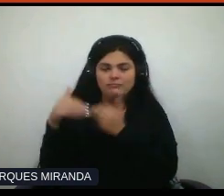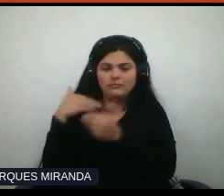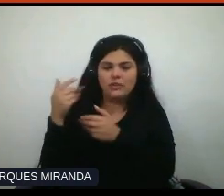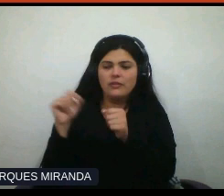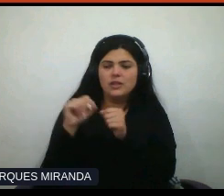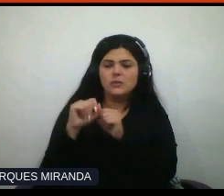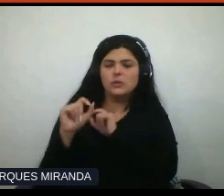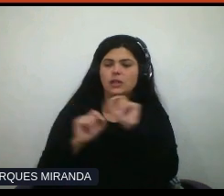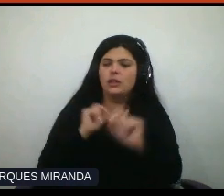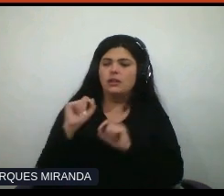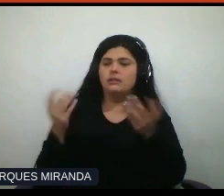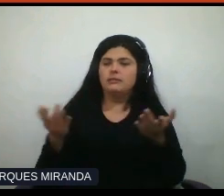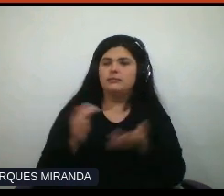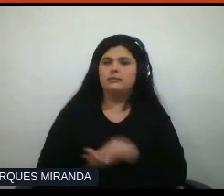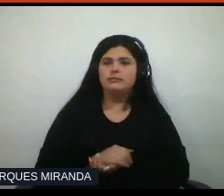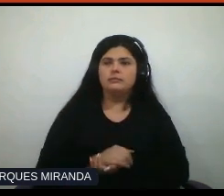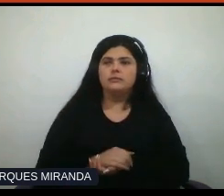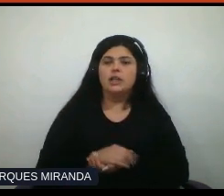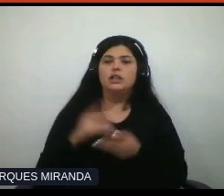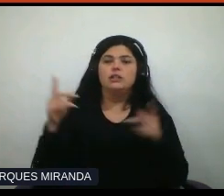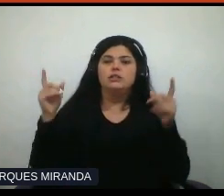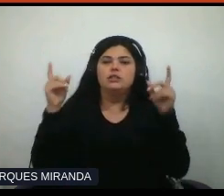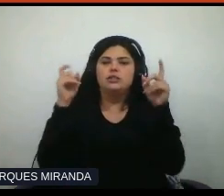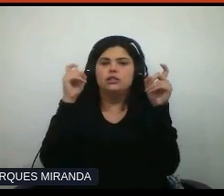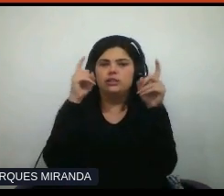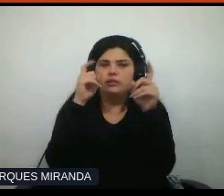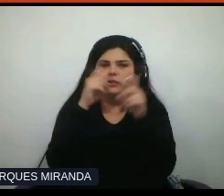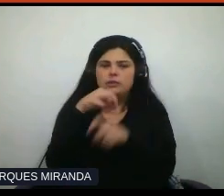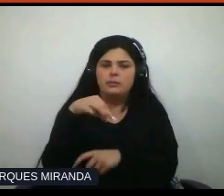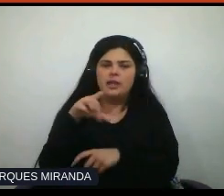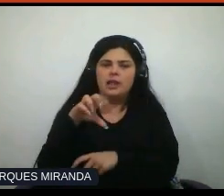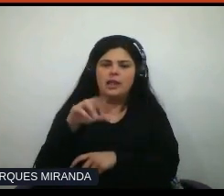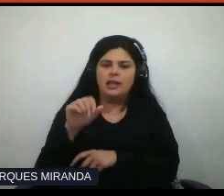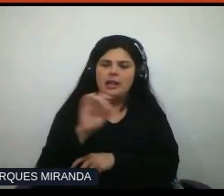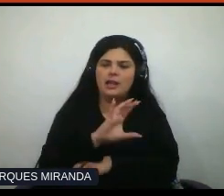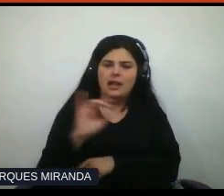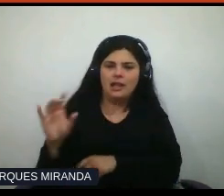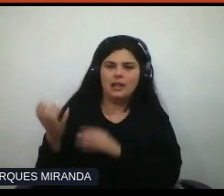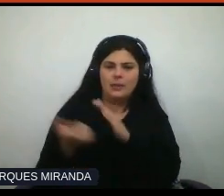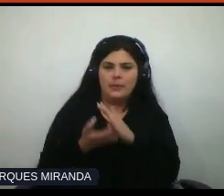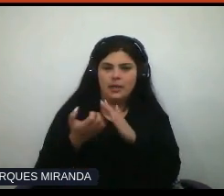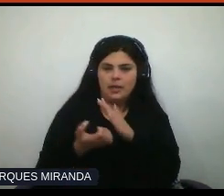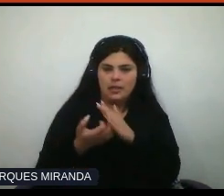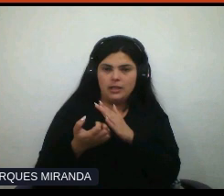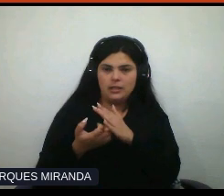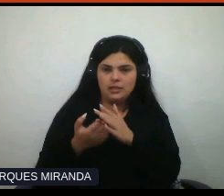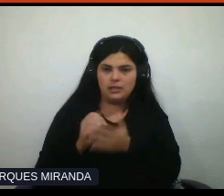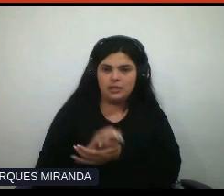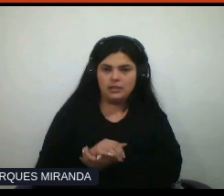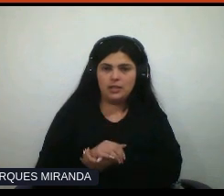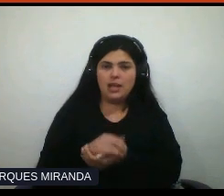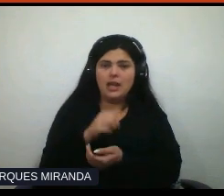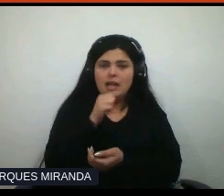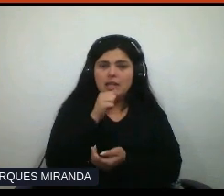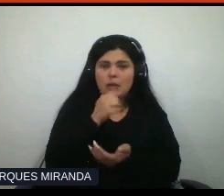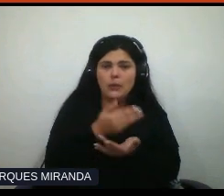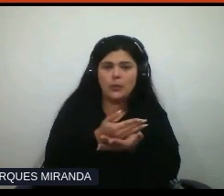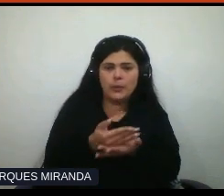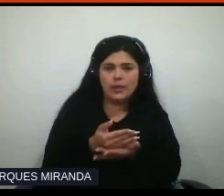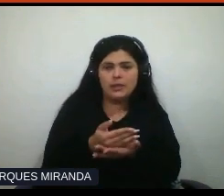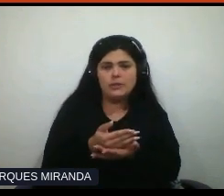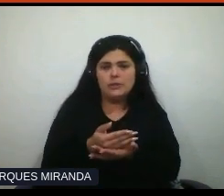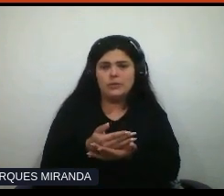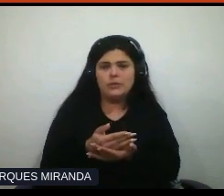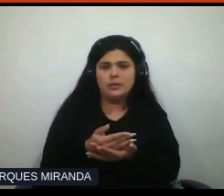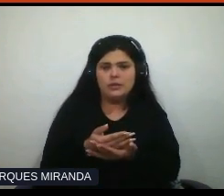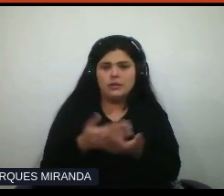fazer? E é muito difícil. Então, eu acho que, Milena, é caso a caso, principalmente quando a gente é júnior. Porque é isso, às vezes você fala, poxa, mas